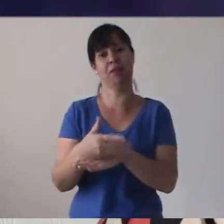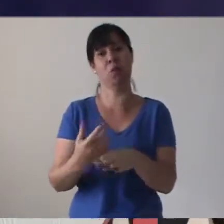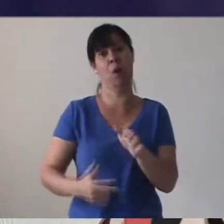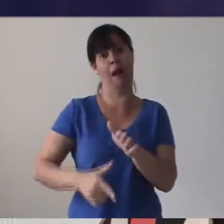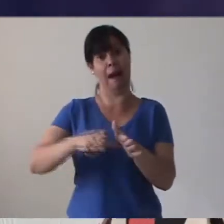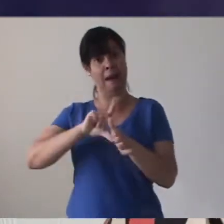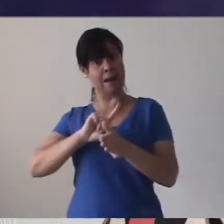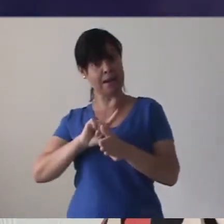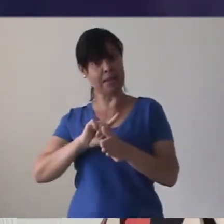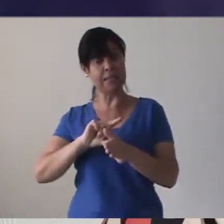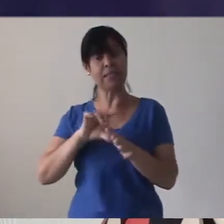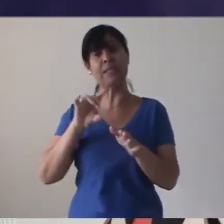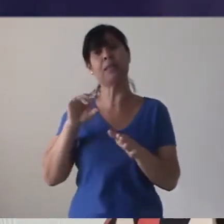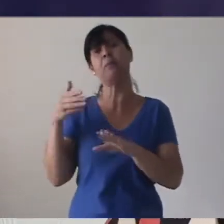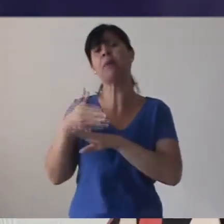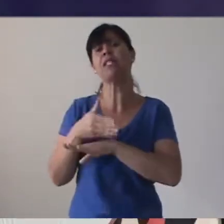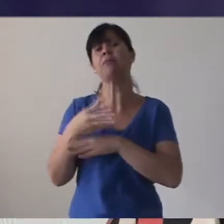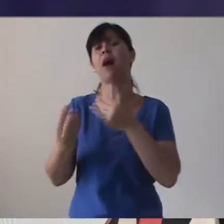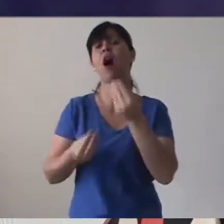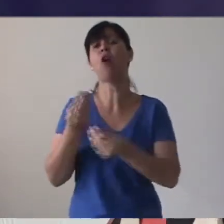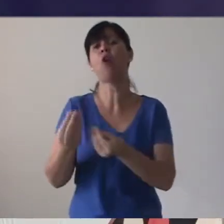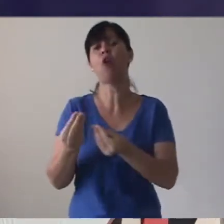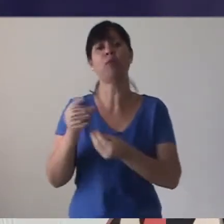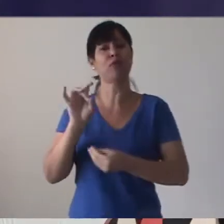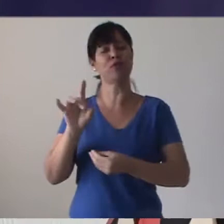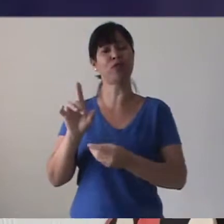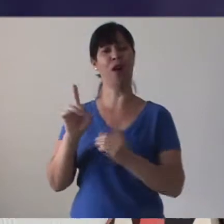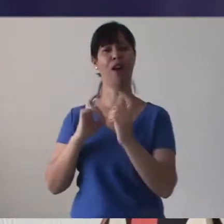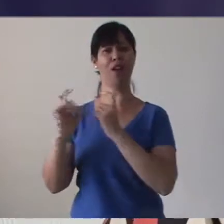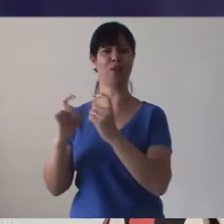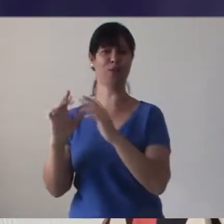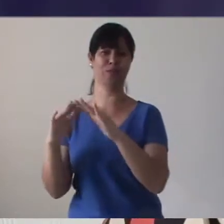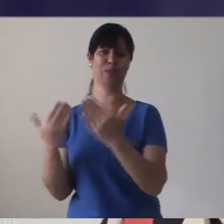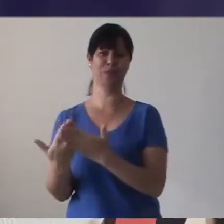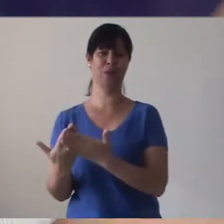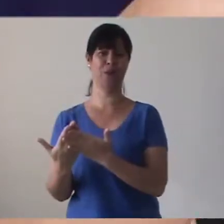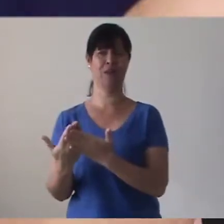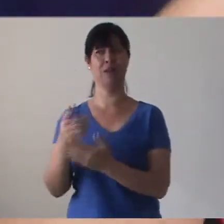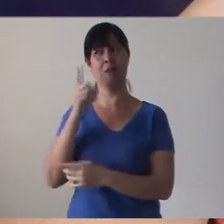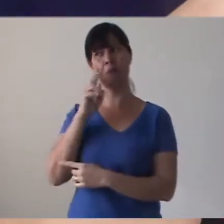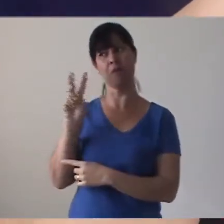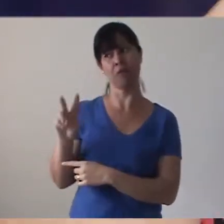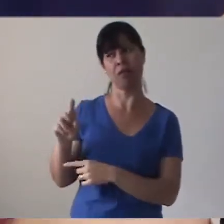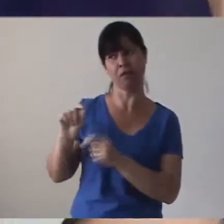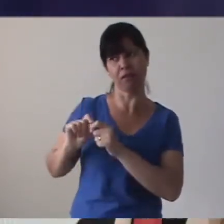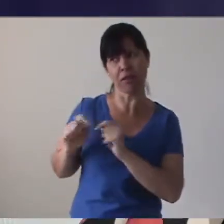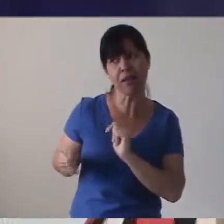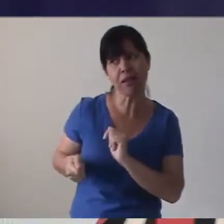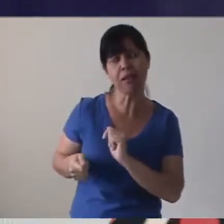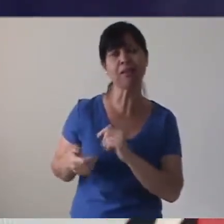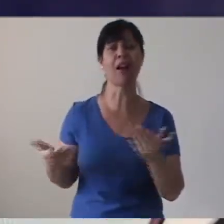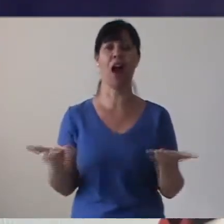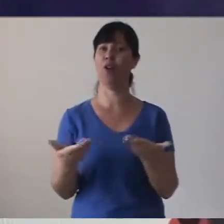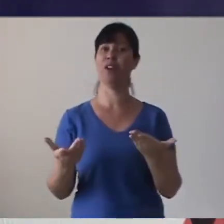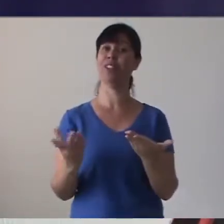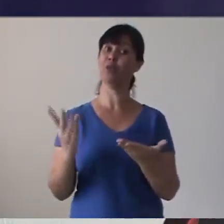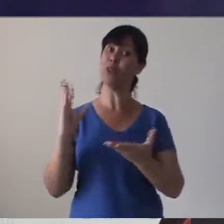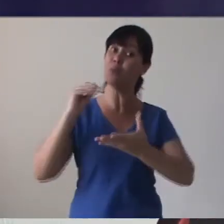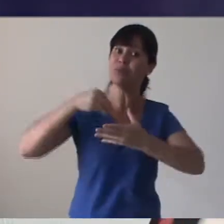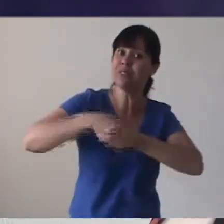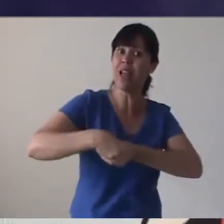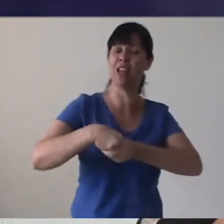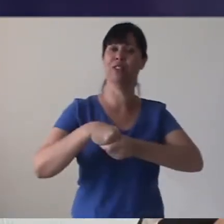era só ir até a reunião e ver se estava fazendo ou não. Não, agora eles estão vendo como é o processo e estão conhecendo